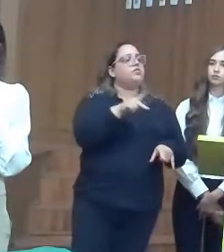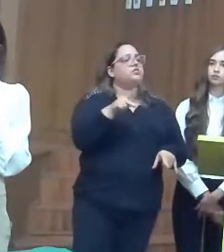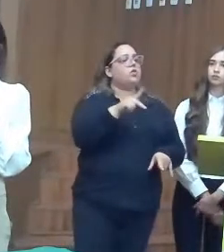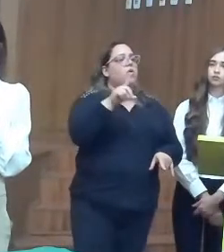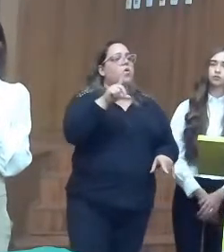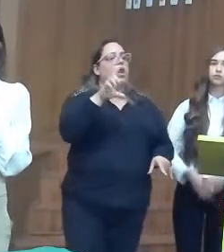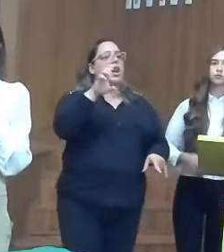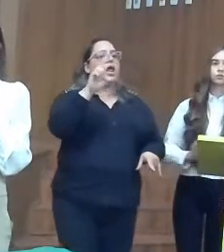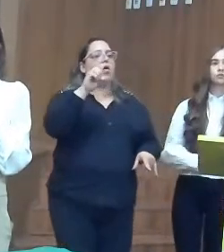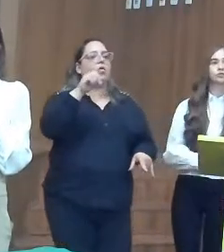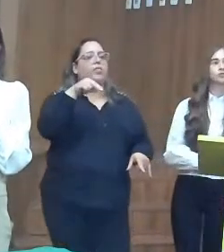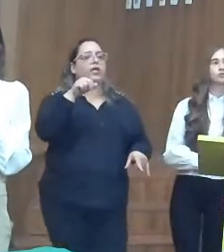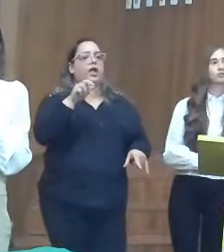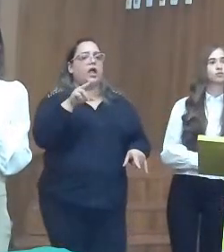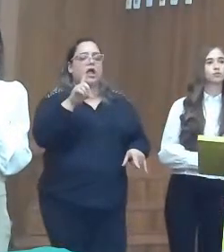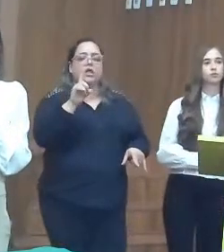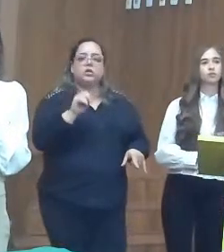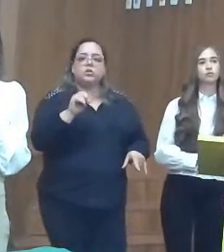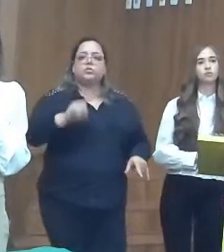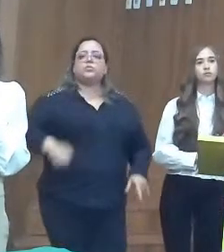Ferreira,